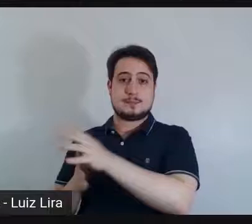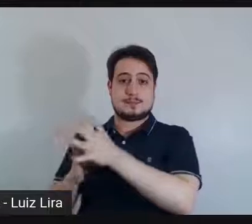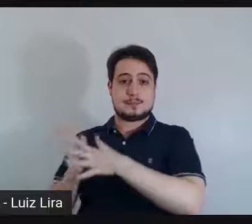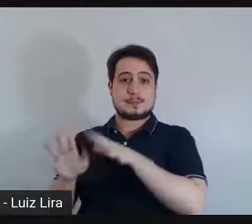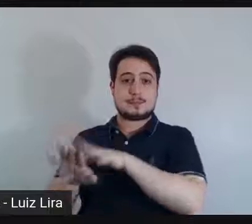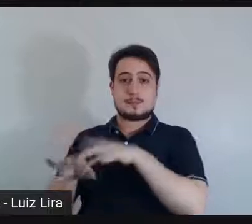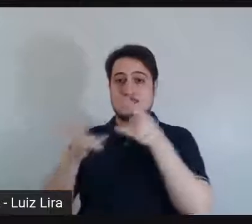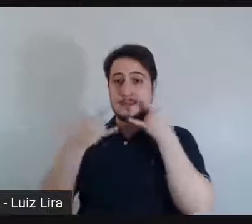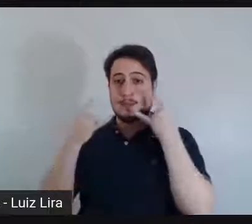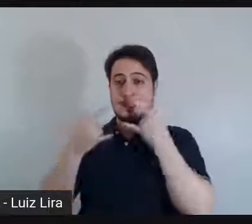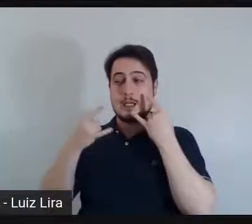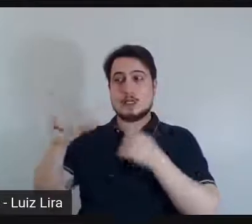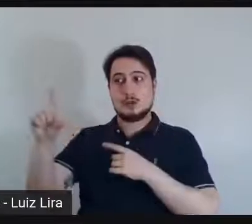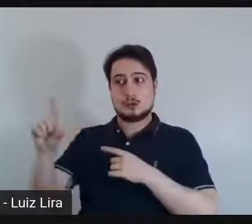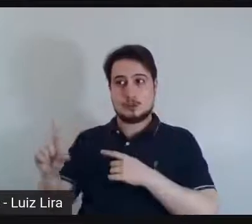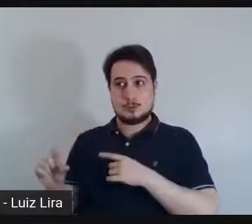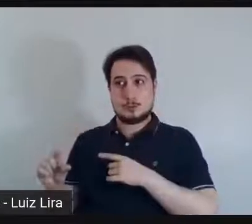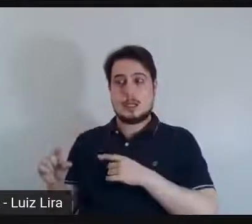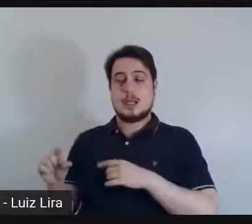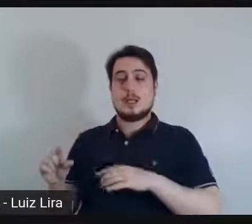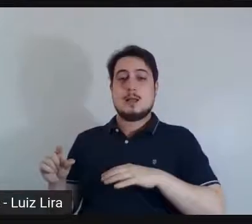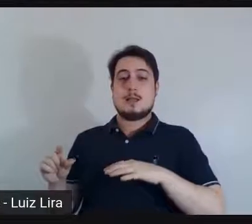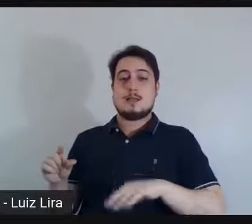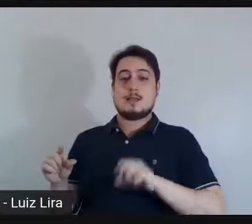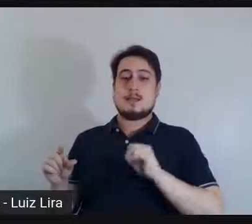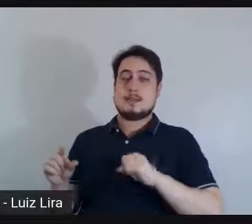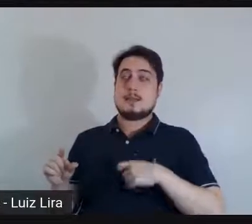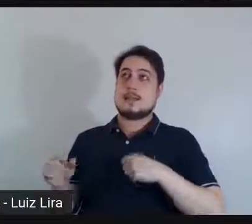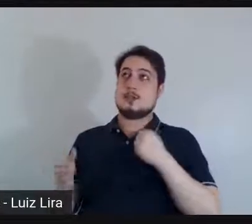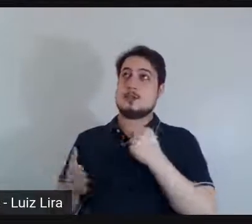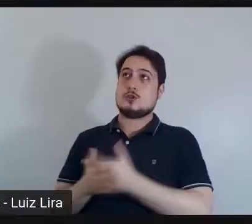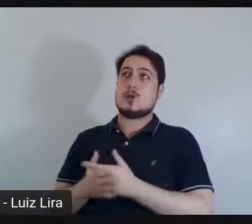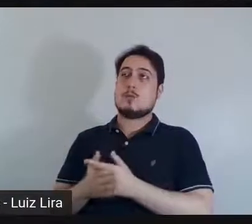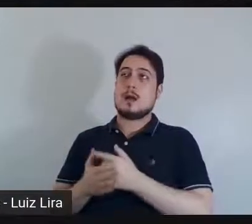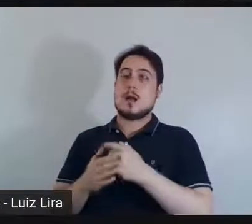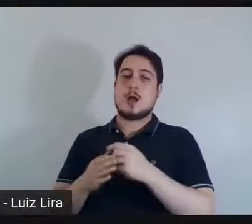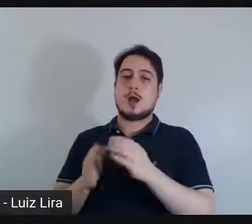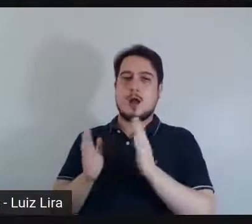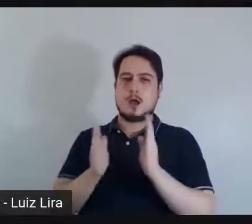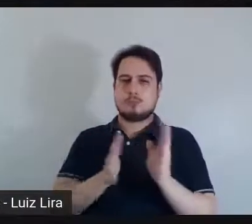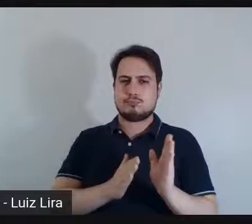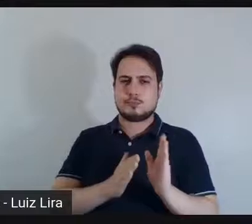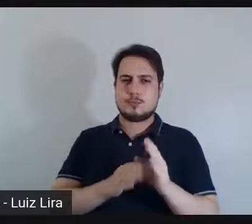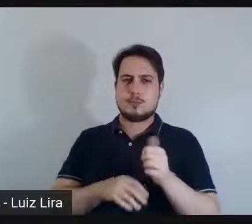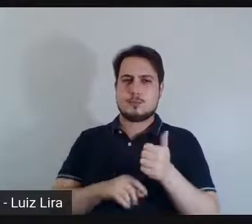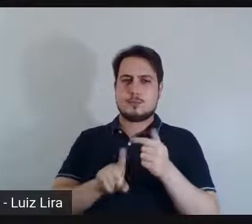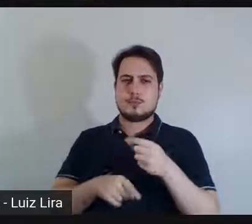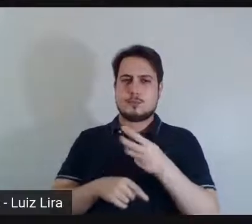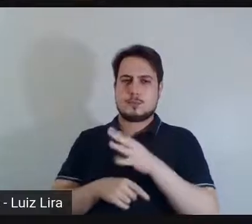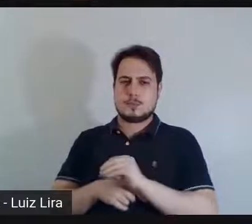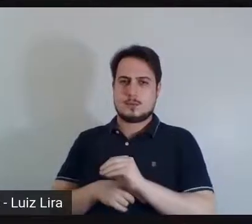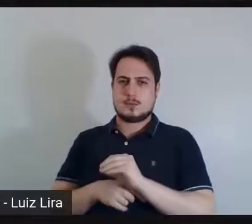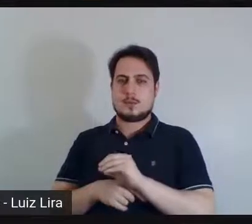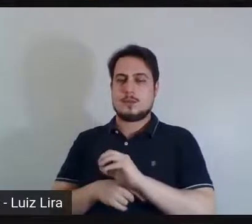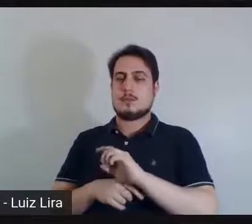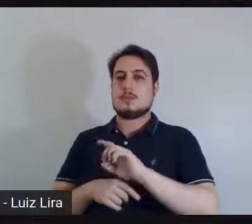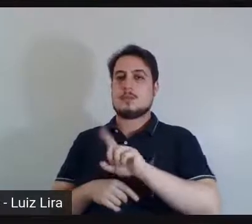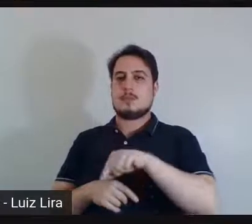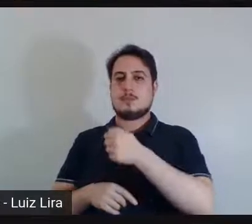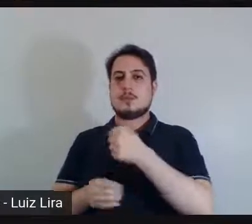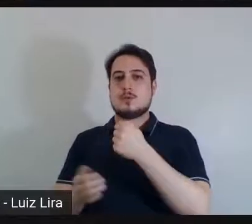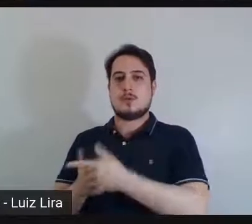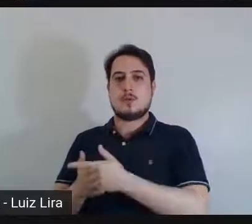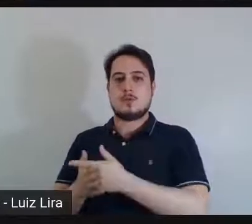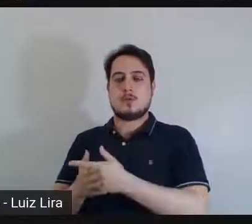queda o preço. Será que, então, de repente, se a gente comprar uma parcela a 1,30 e fazer uma nova contratação para comprar